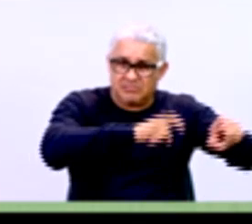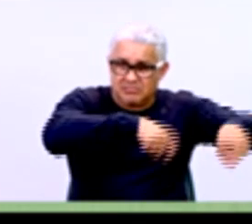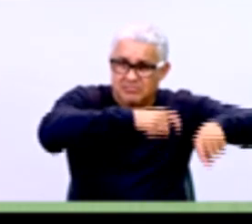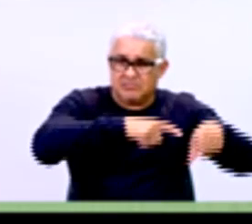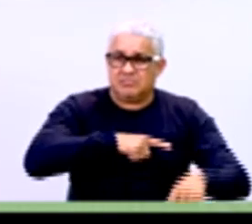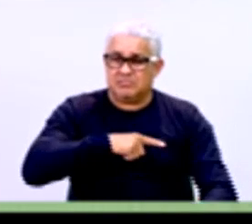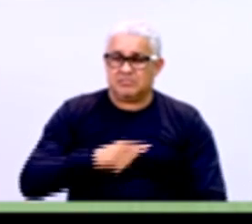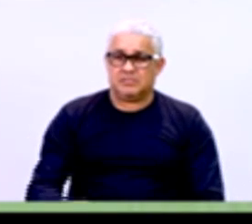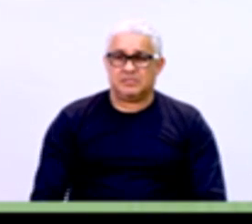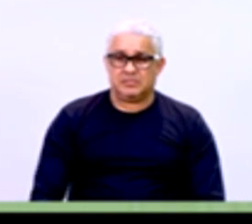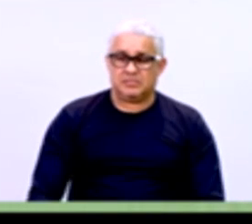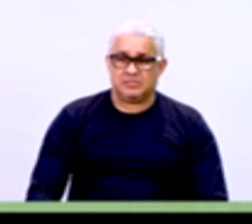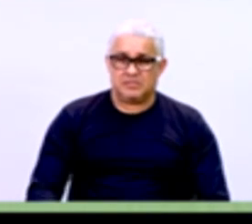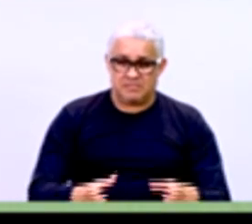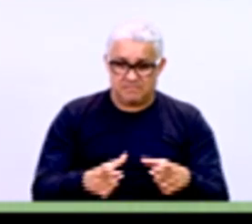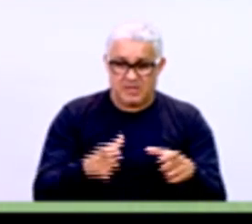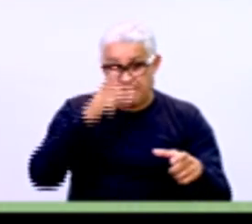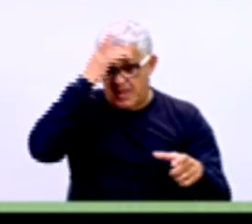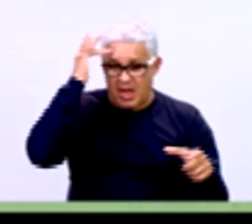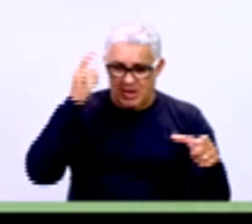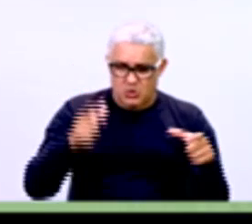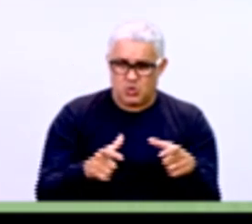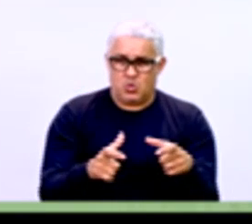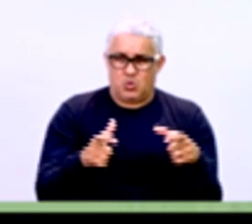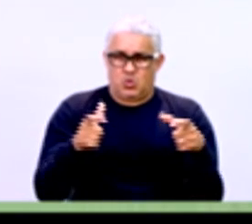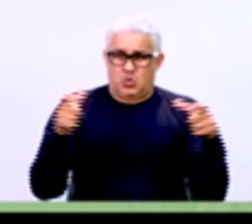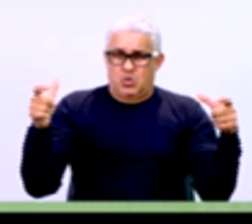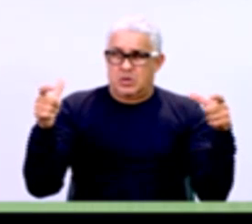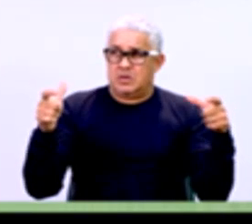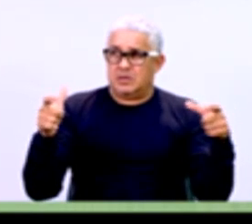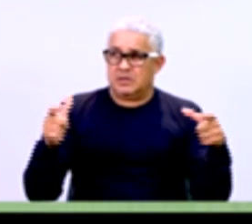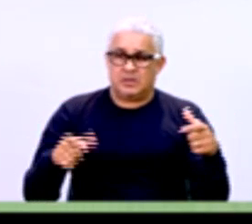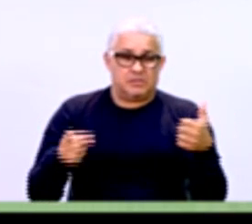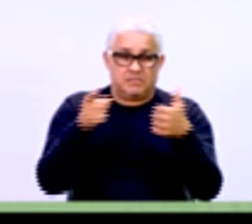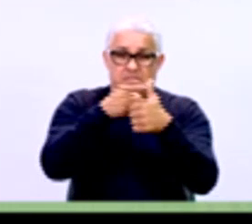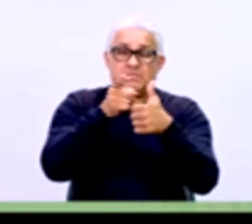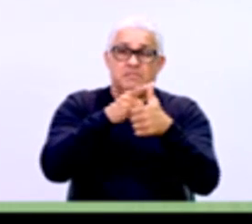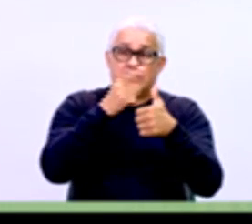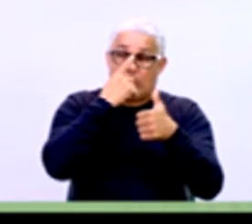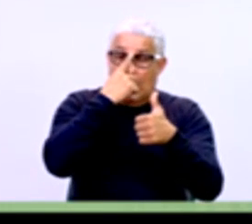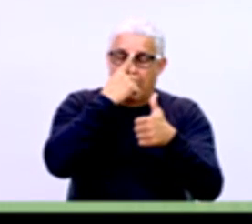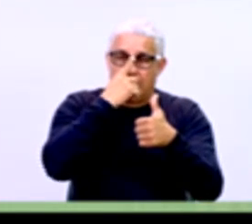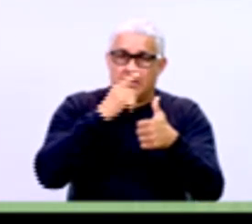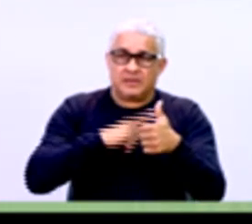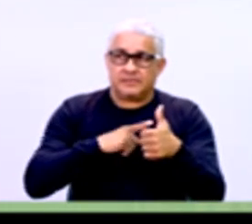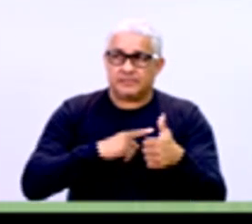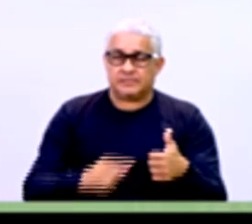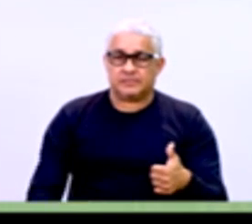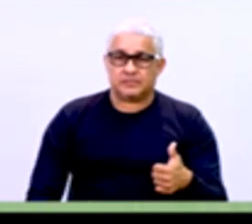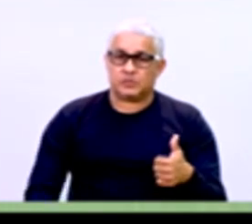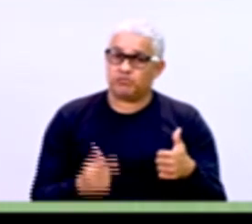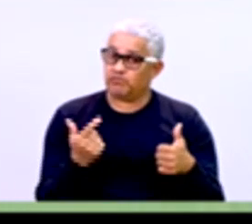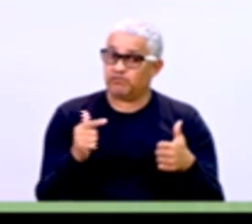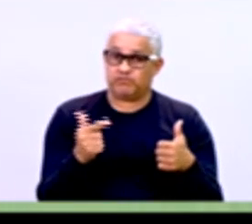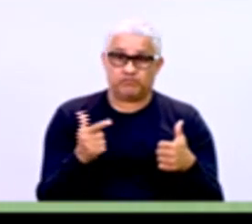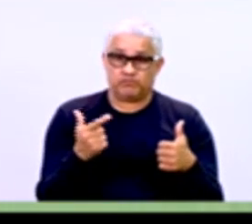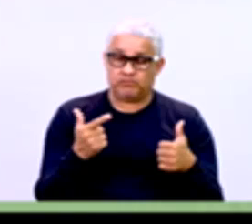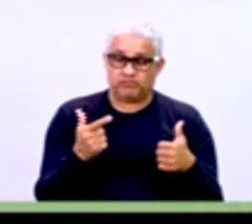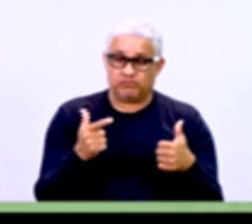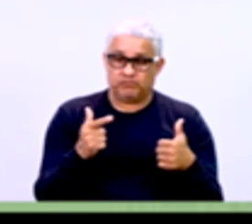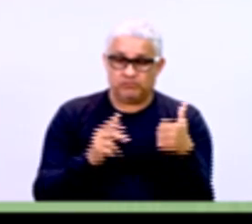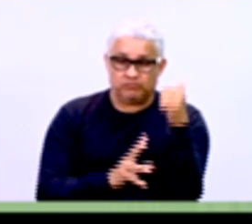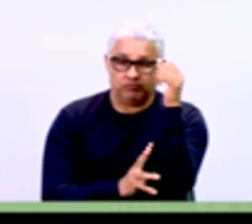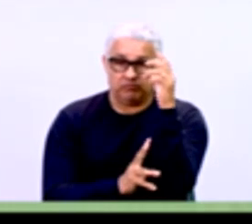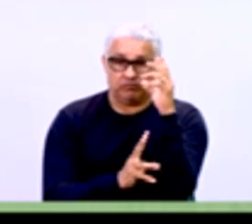nós temos um crescimento populacional. Eu esqueci de falar para vocês, nesse primeiro estágio, não há praticamente impacto